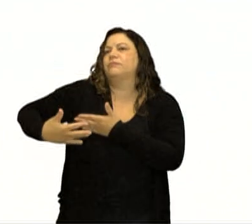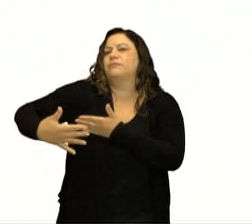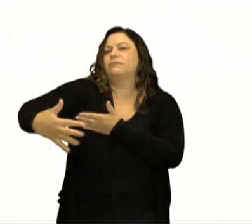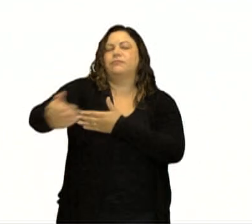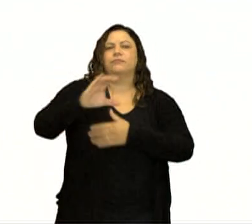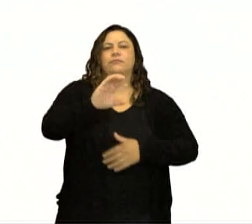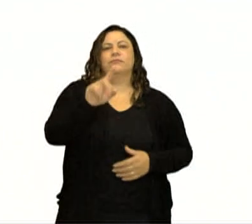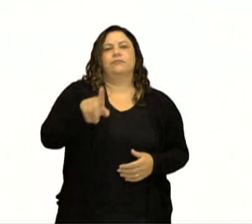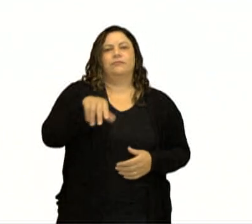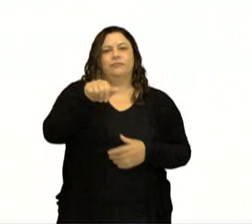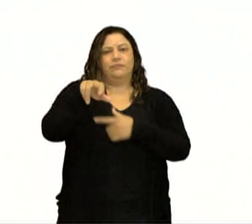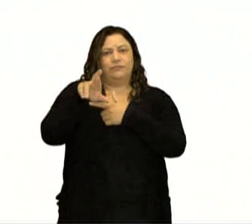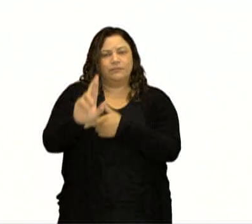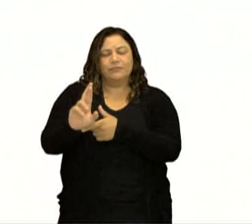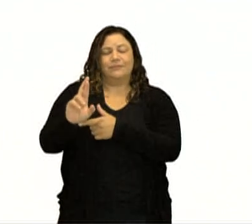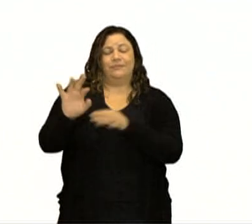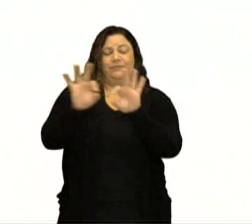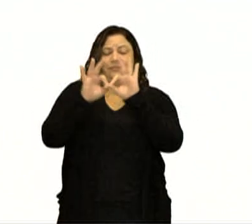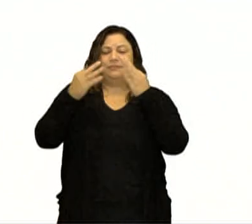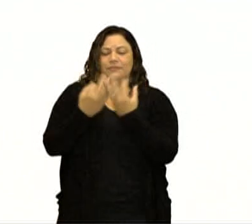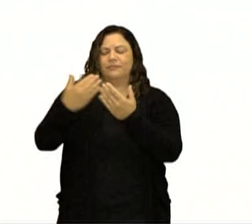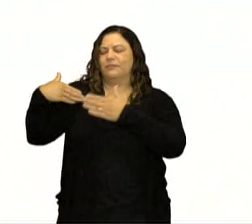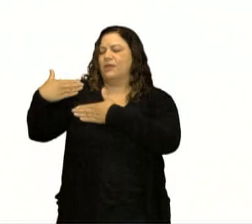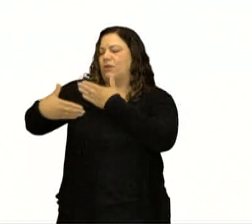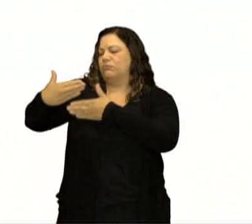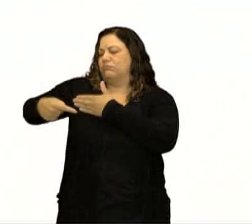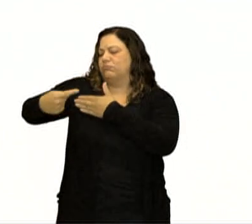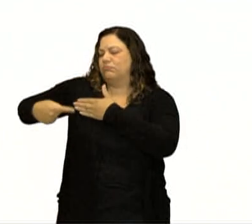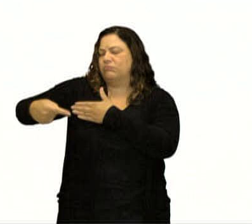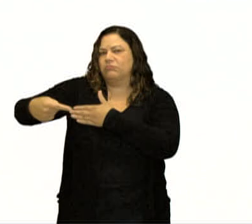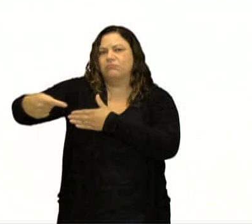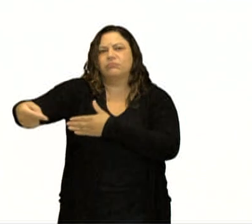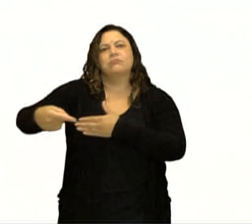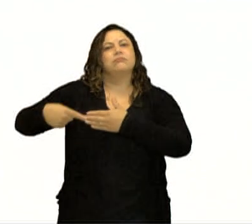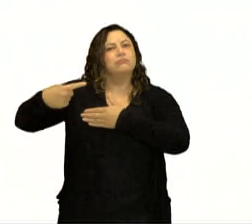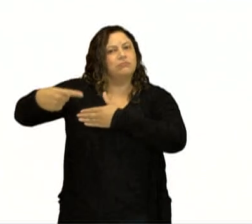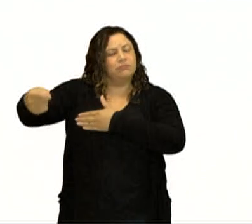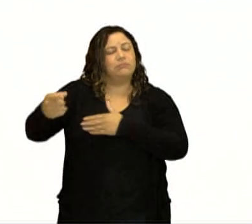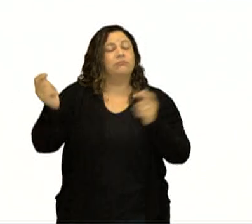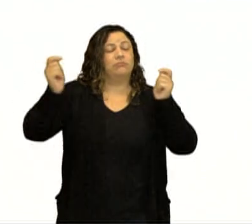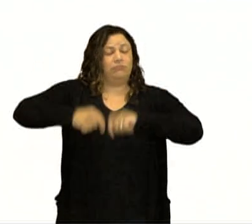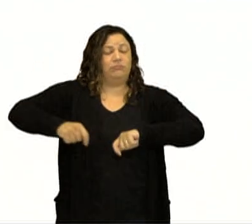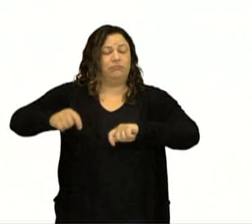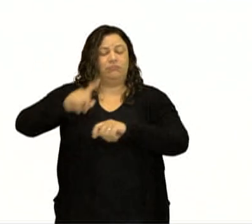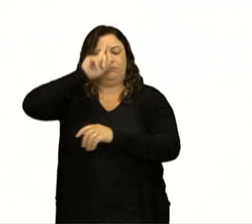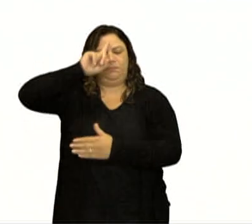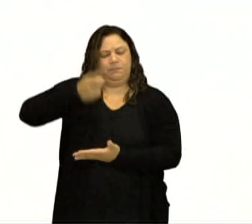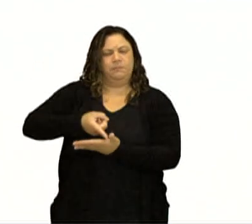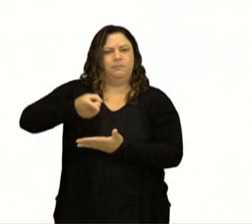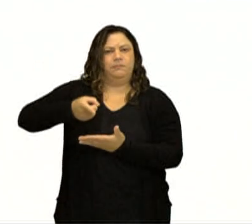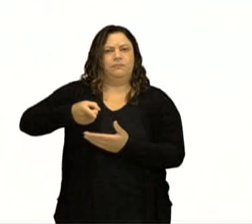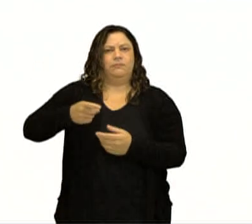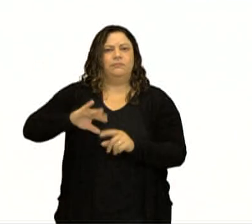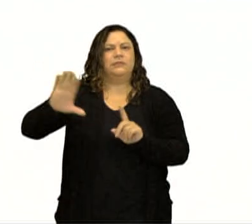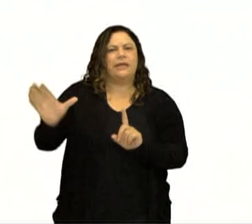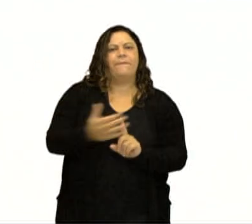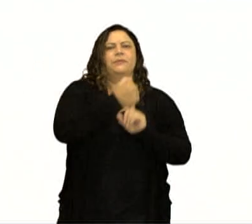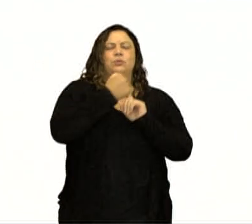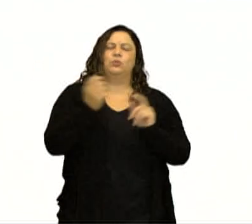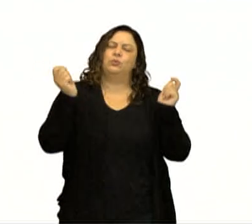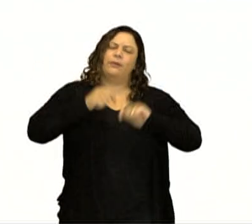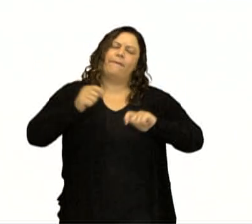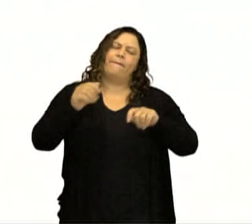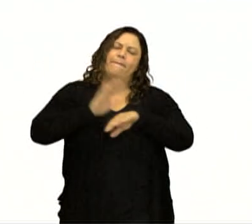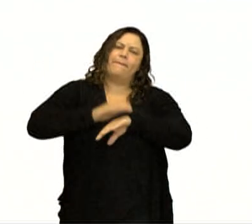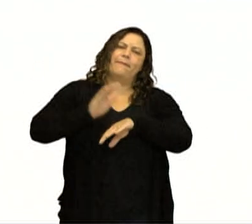Rússia já estavam dominando a monarquia, que era uma monarquia absolutista na Rússia, há mais de 400